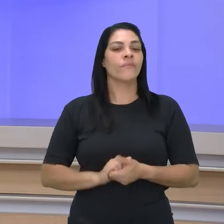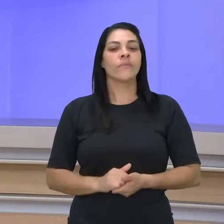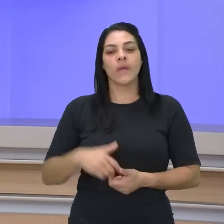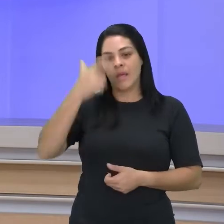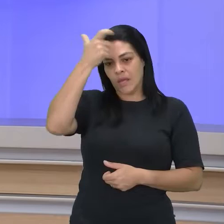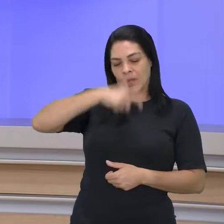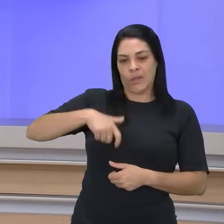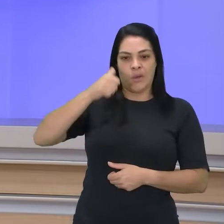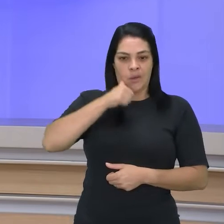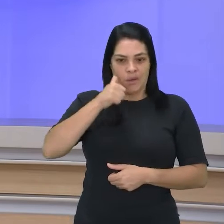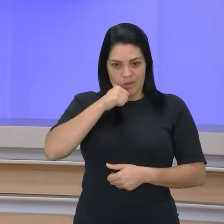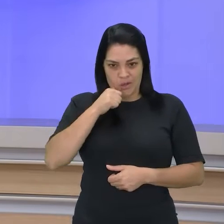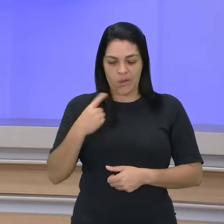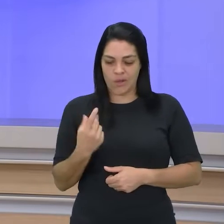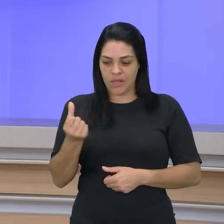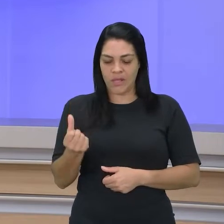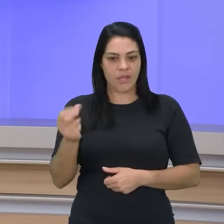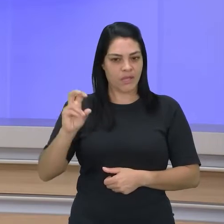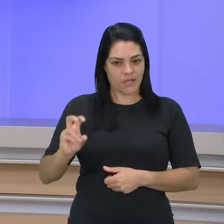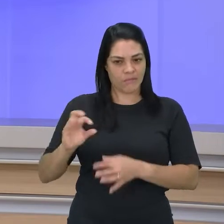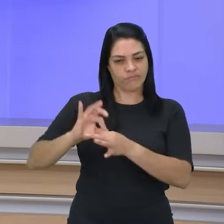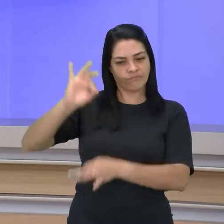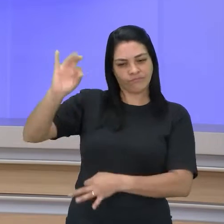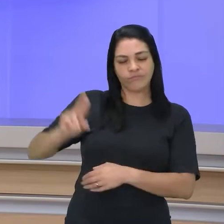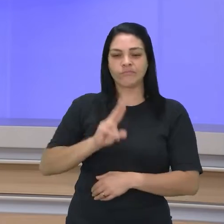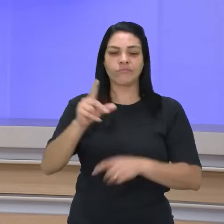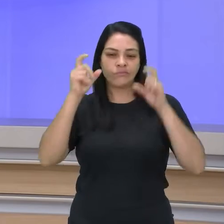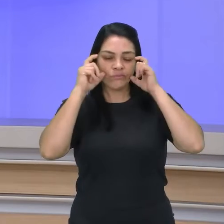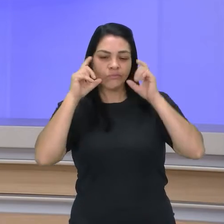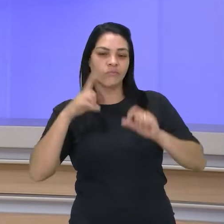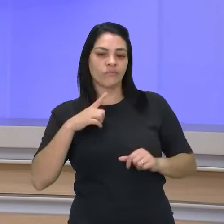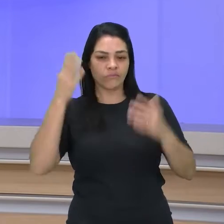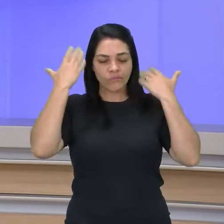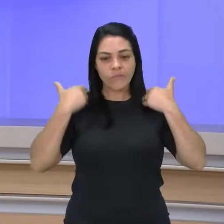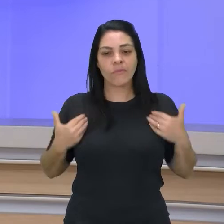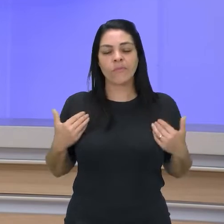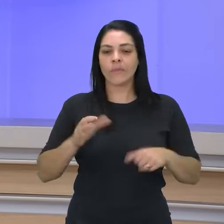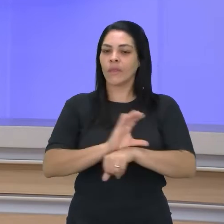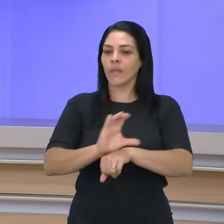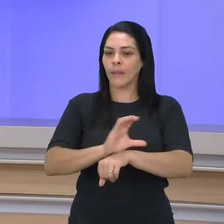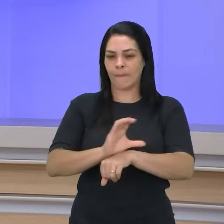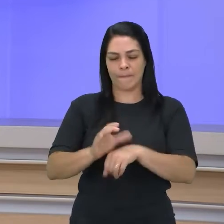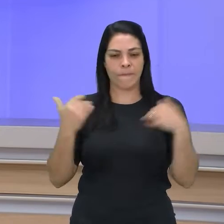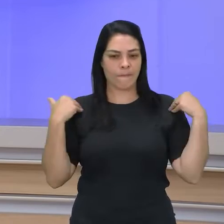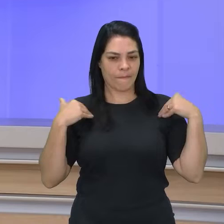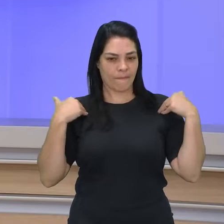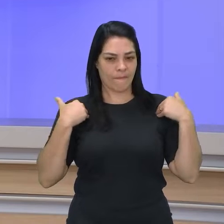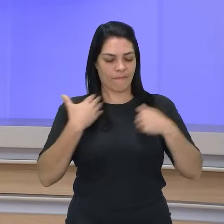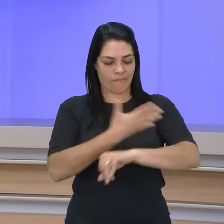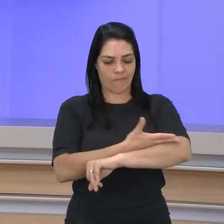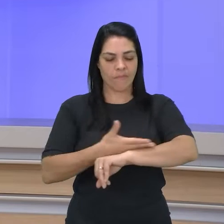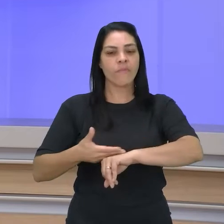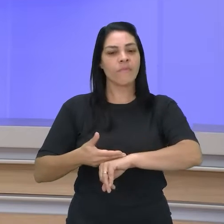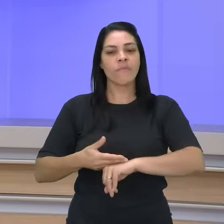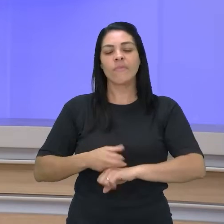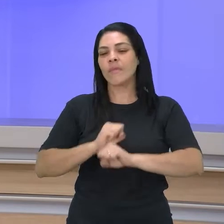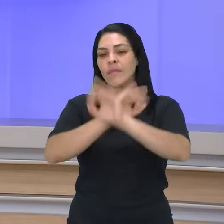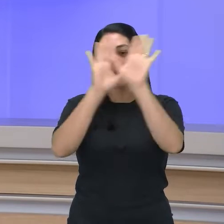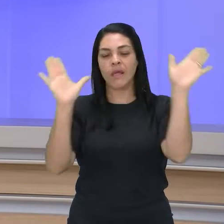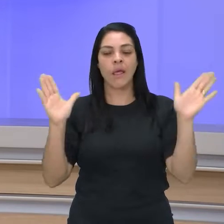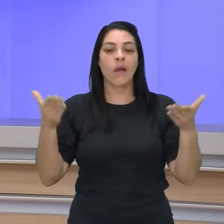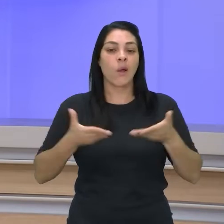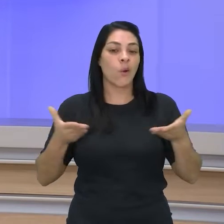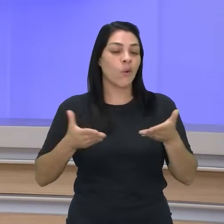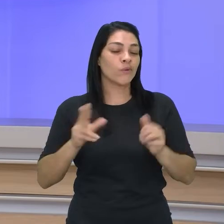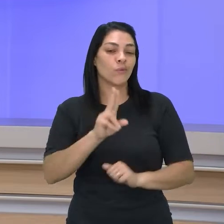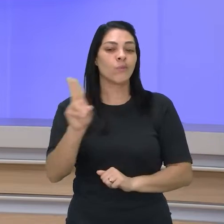por volta de 1,65 m, uso óculos, tenho cabelos castanhos, médios, pele clara. Hoje